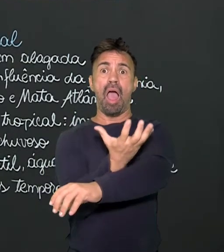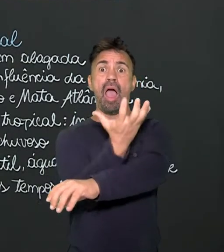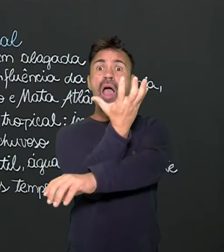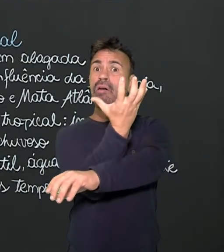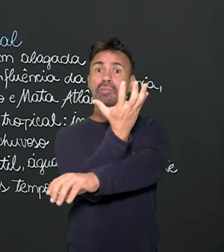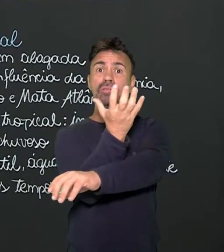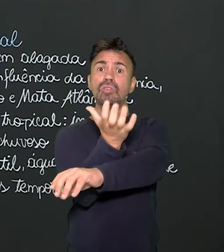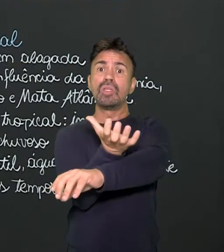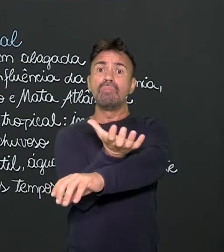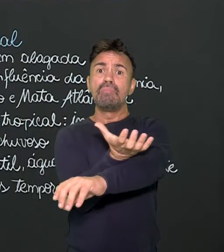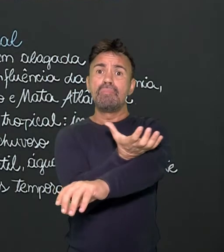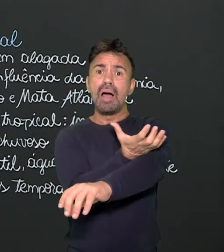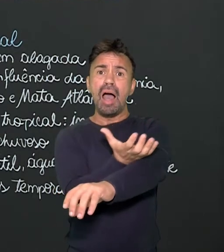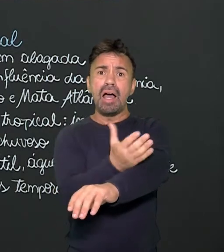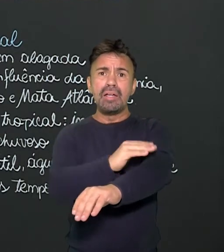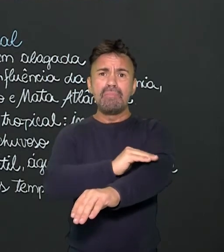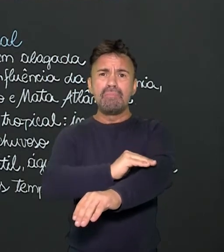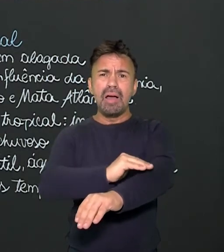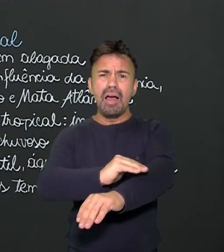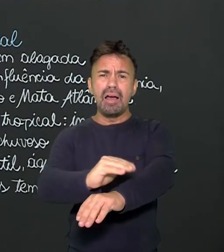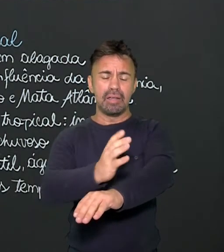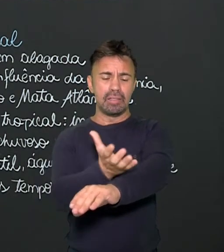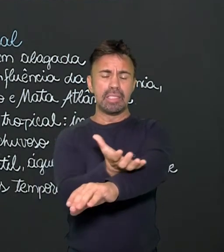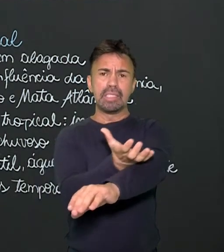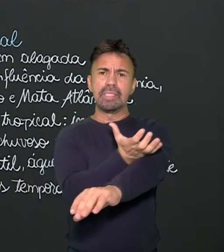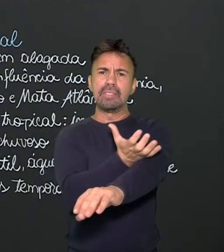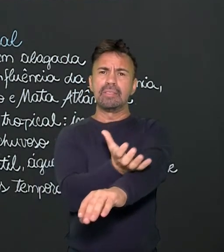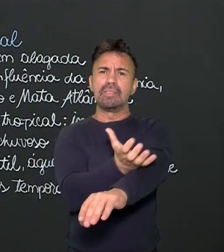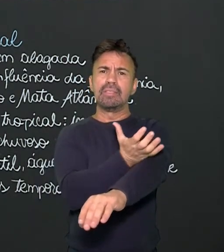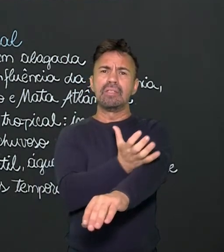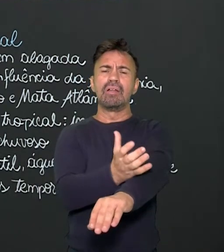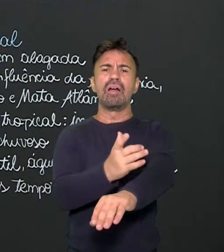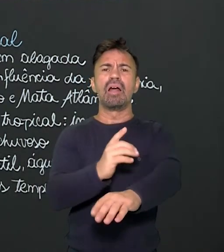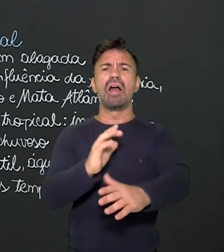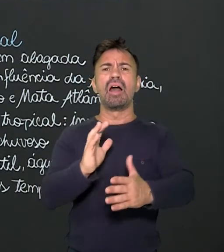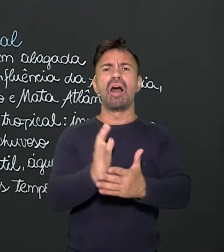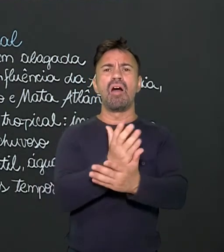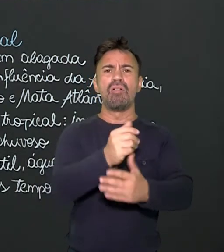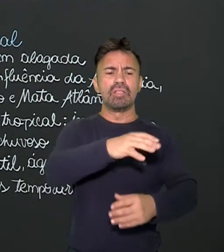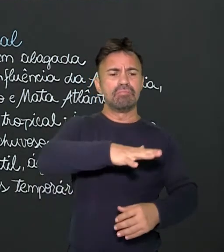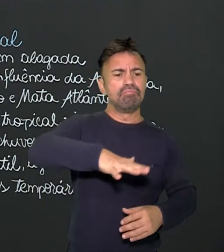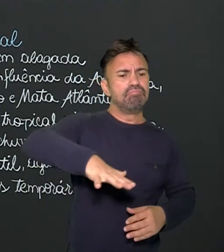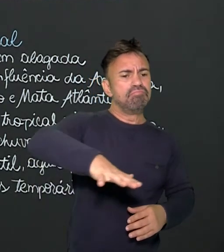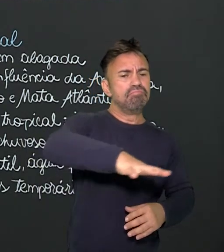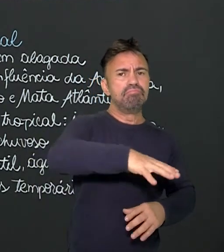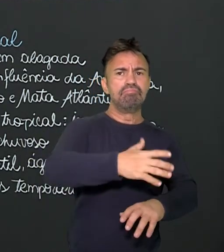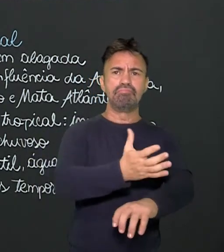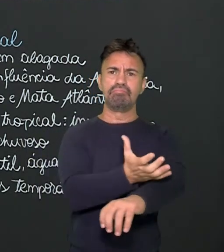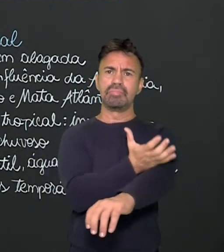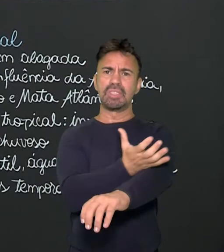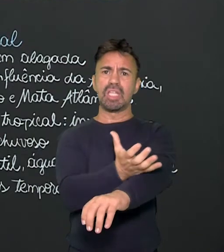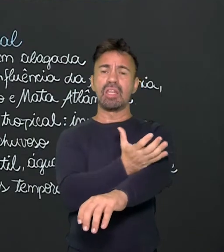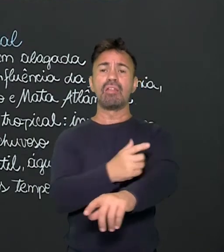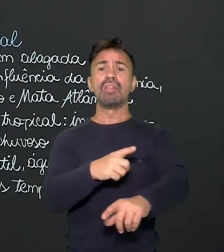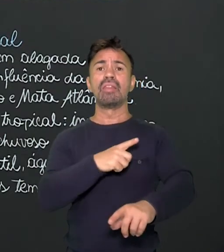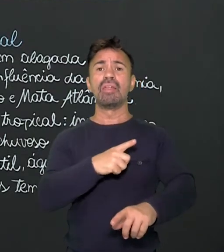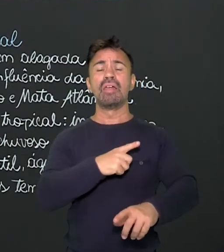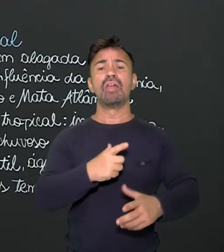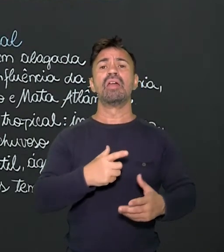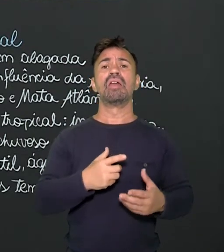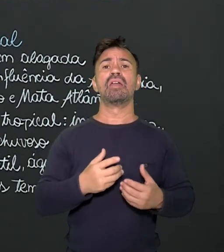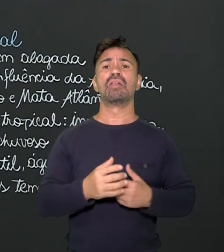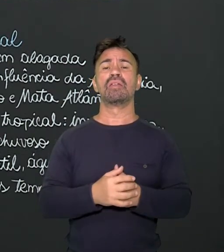não tenho tantas árvores grandes, de grande porte na caatinga. Eu formo algumas ilhas de vegetação e,